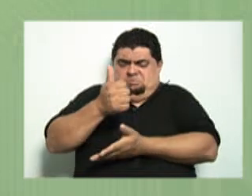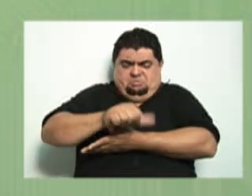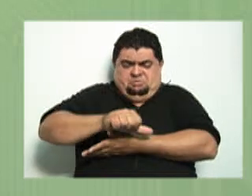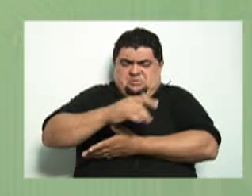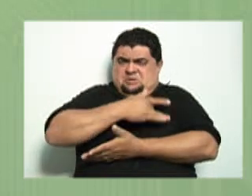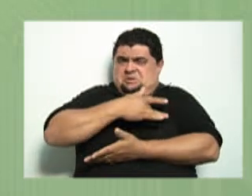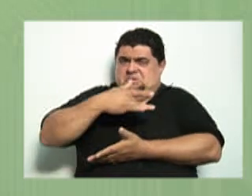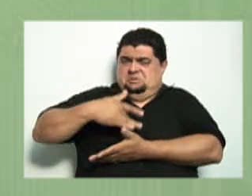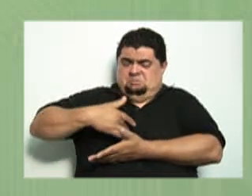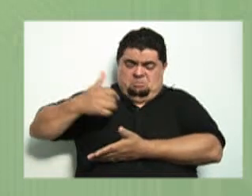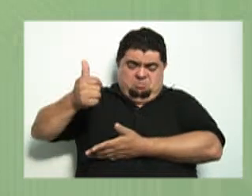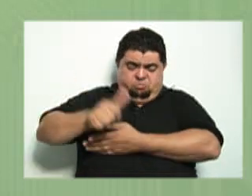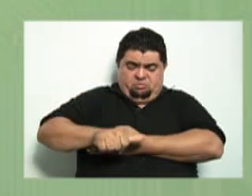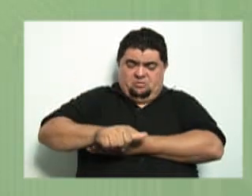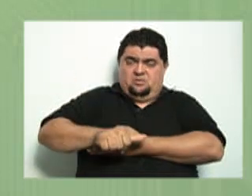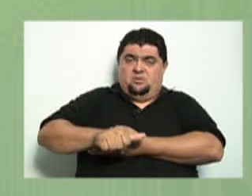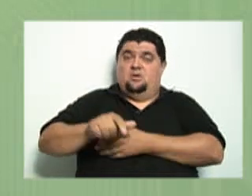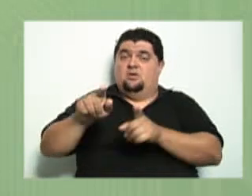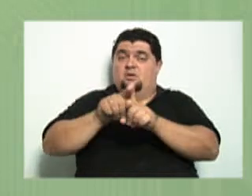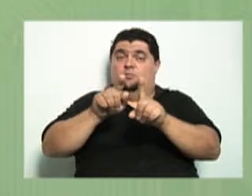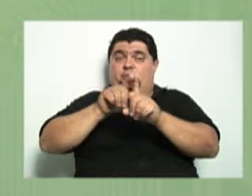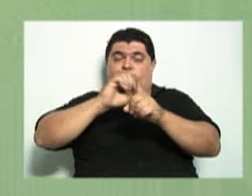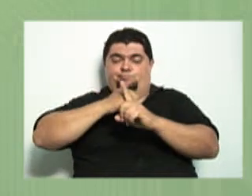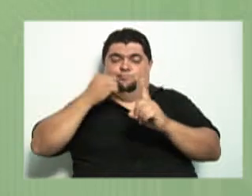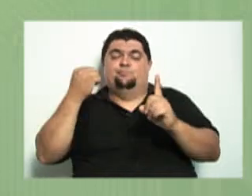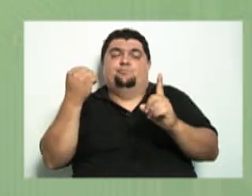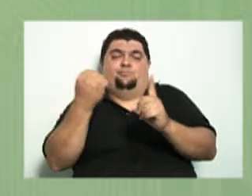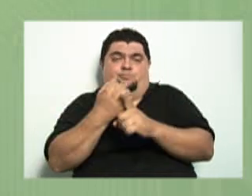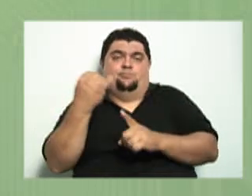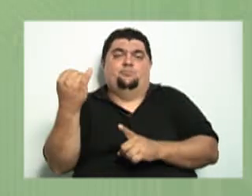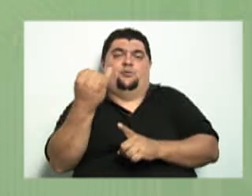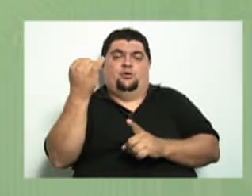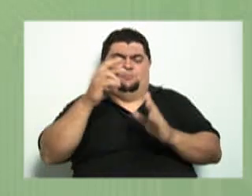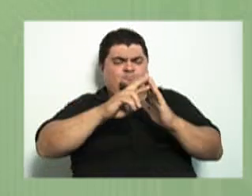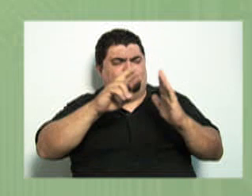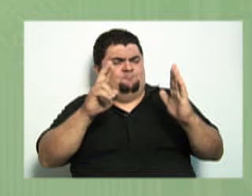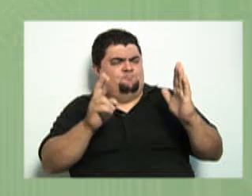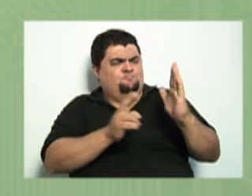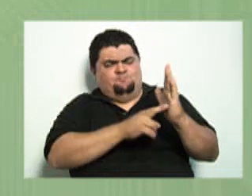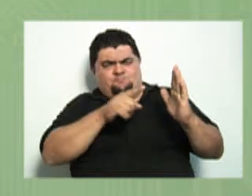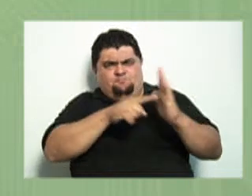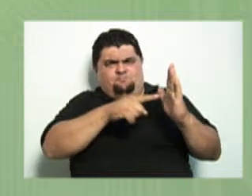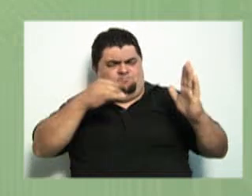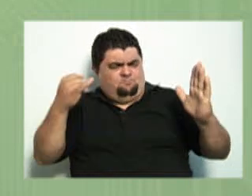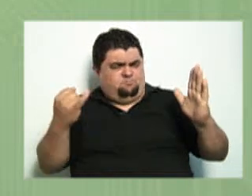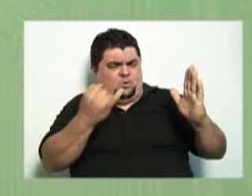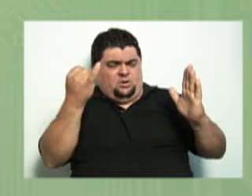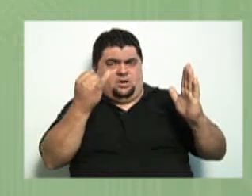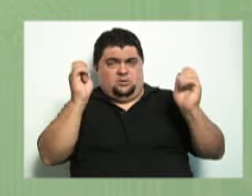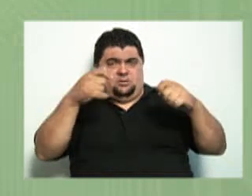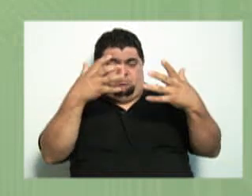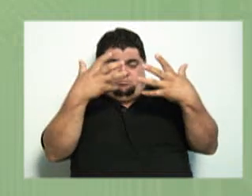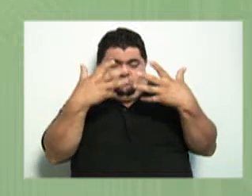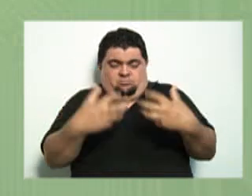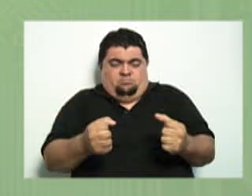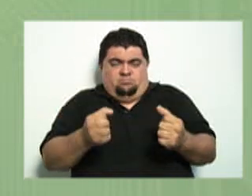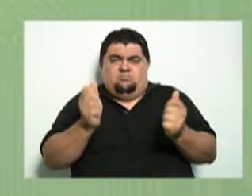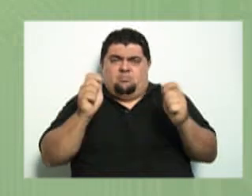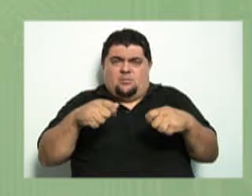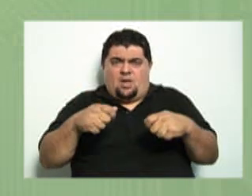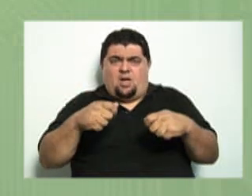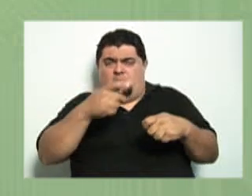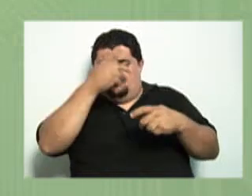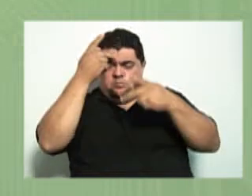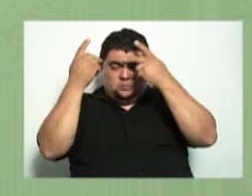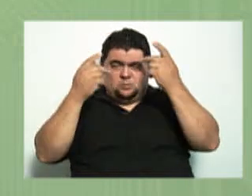saúde. Ele está ligado à questão social. Tem a ver com regras sociais que te façam ser aceito, ter chances de crescer na